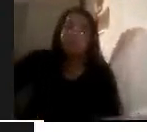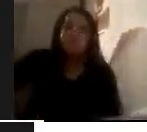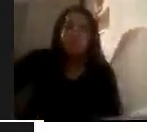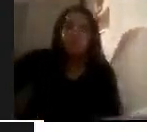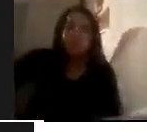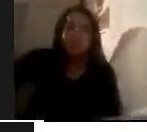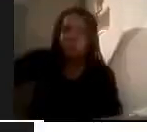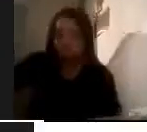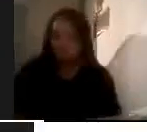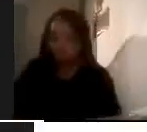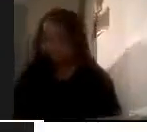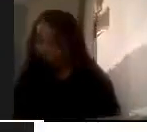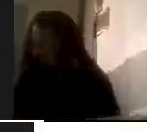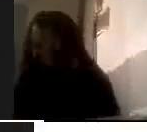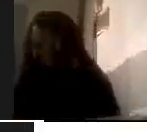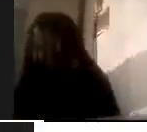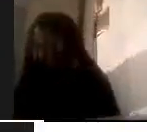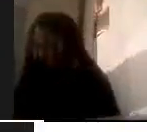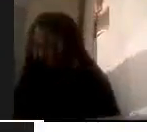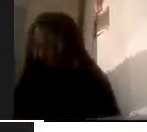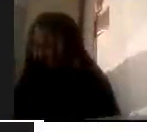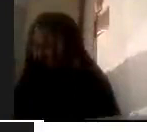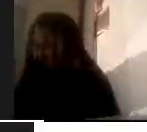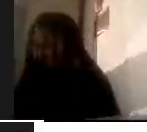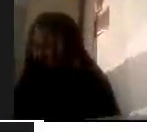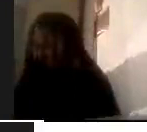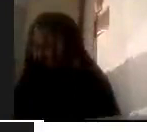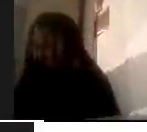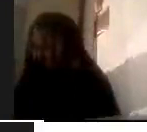de alimentação. Existem prematuros